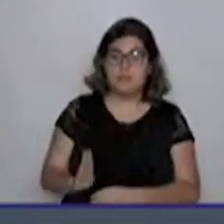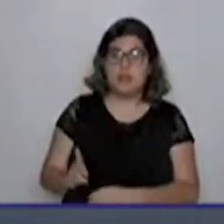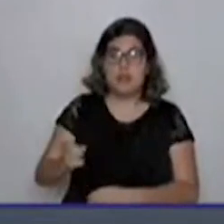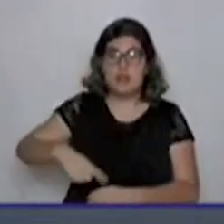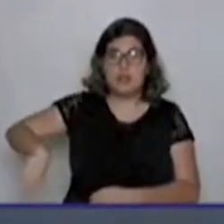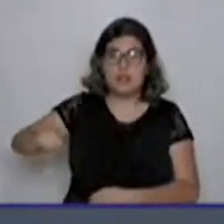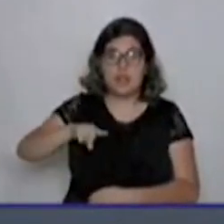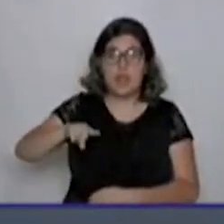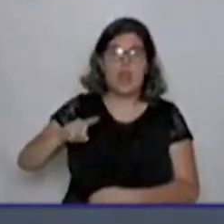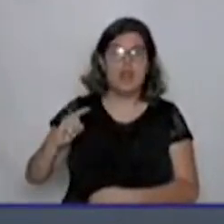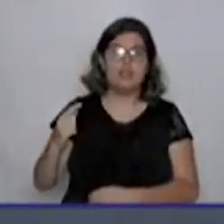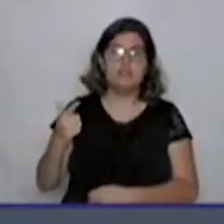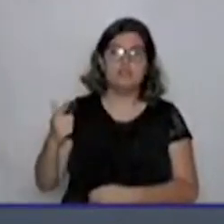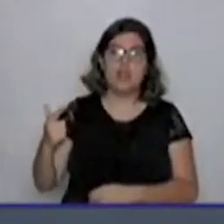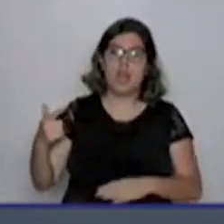nunca entram em rede.